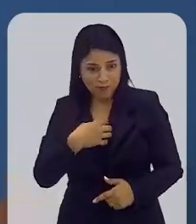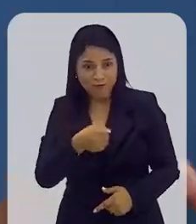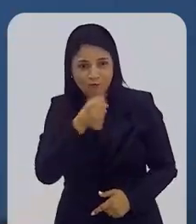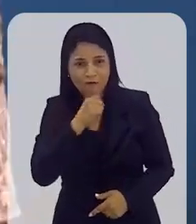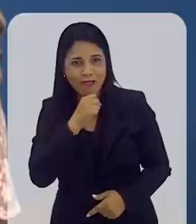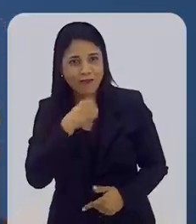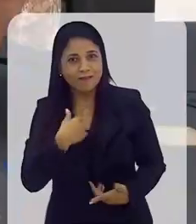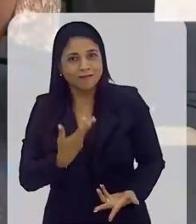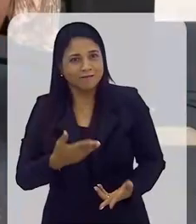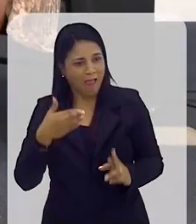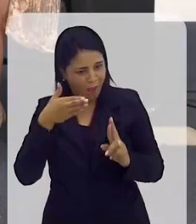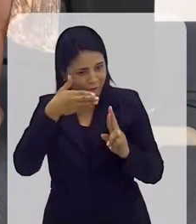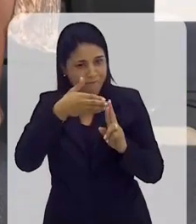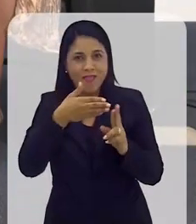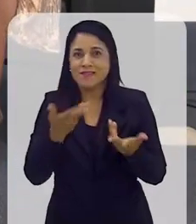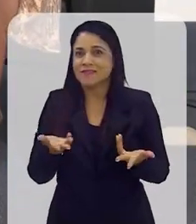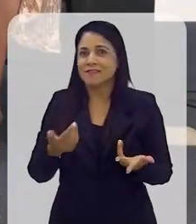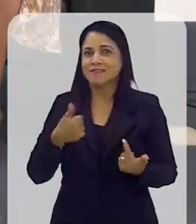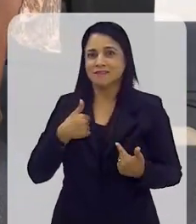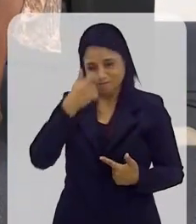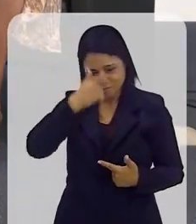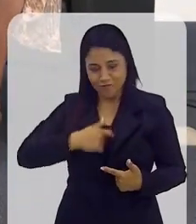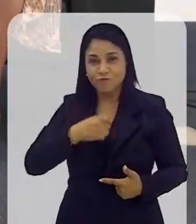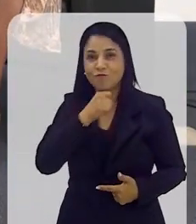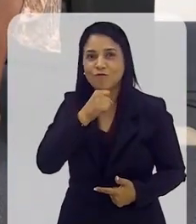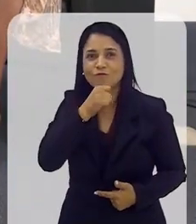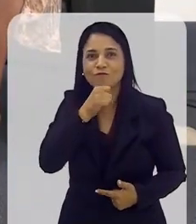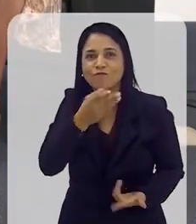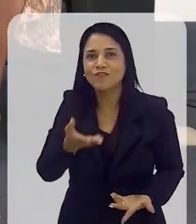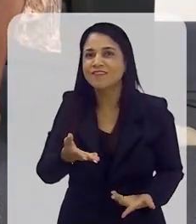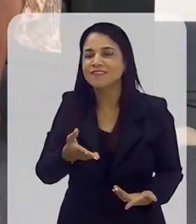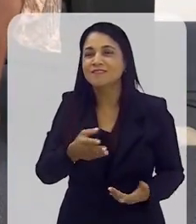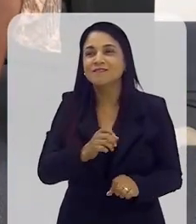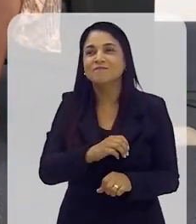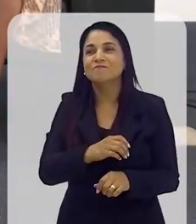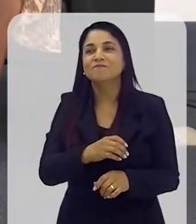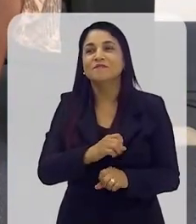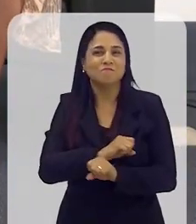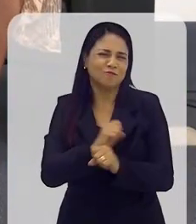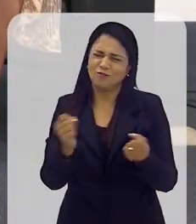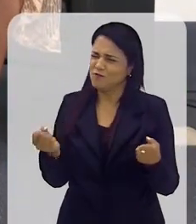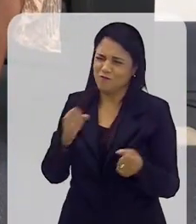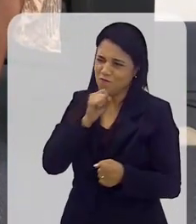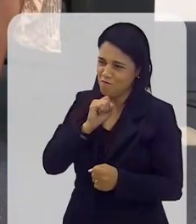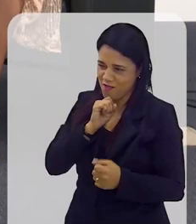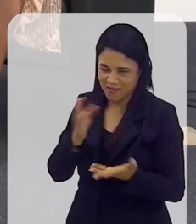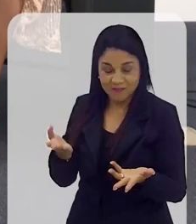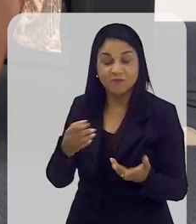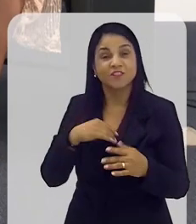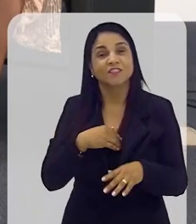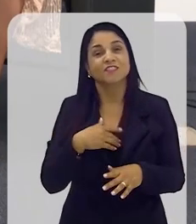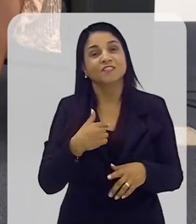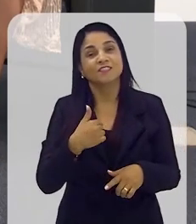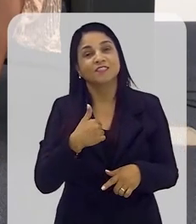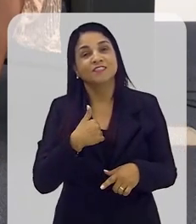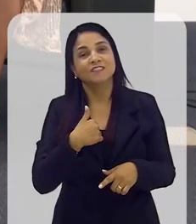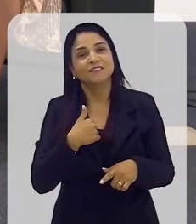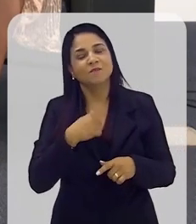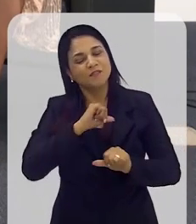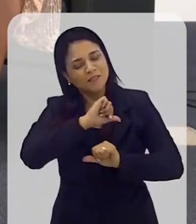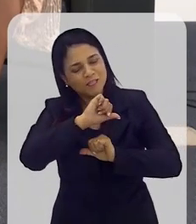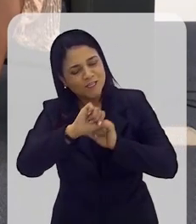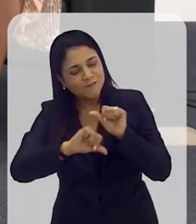Eu falei, senão, eu sou referência de quem? E segundo, que eu acho muito,